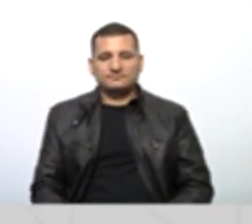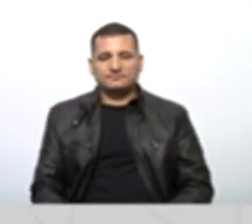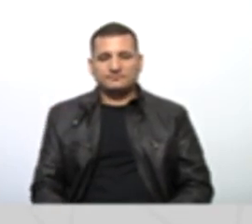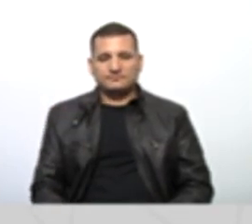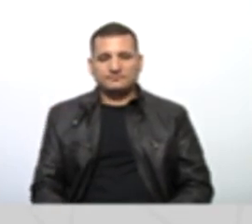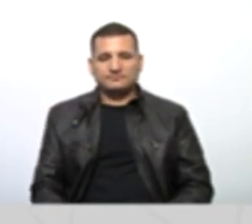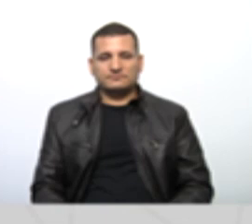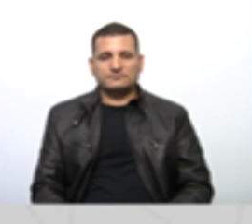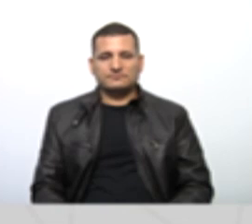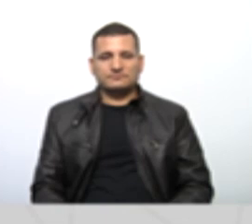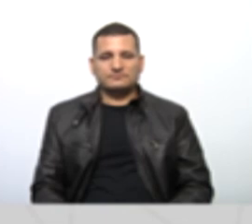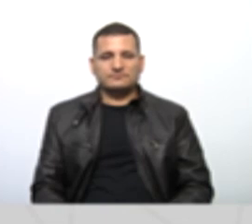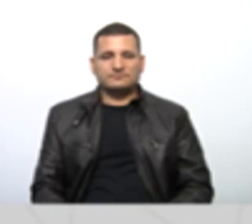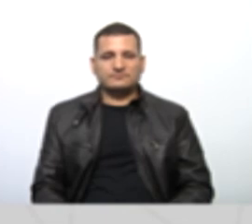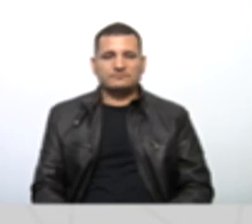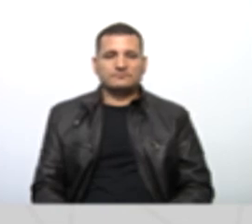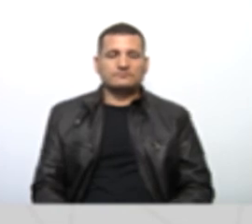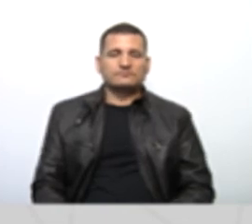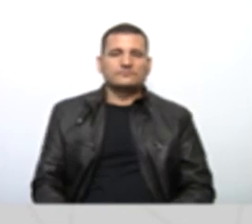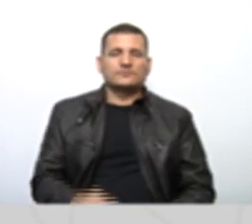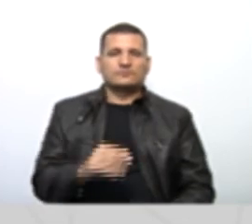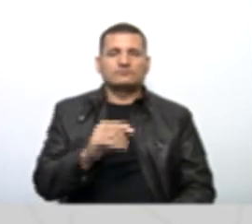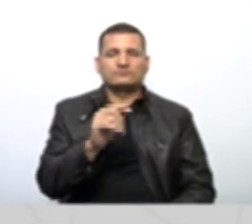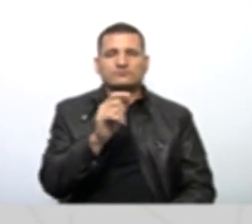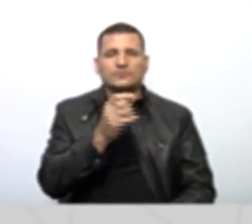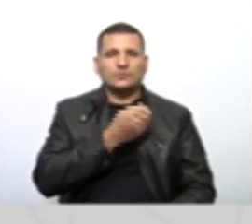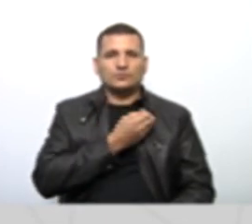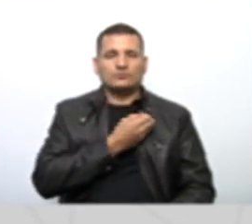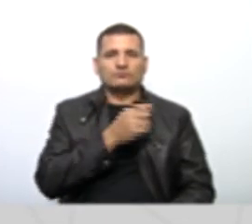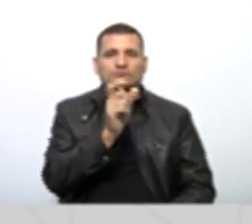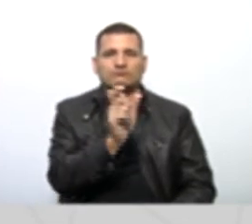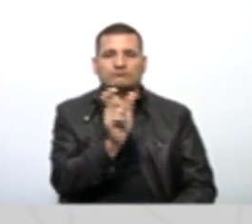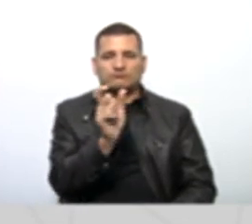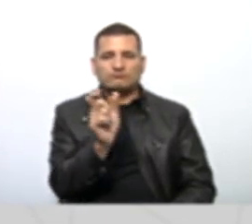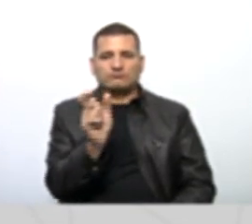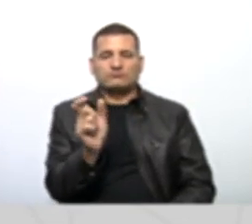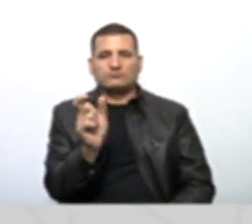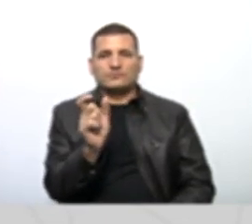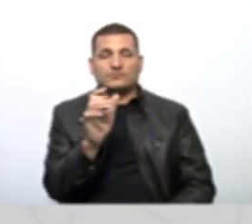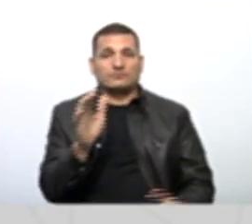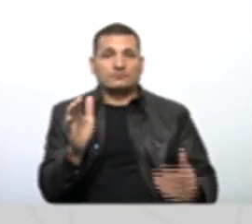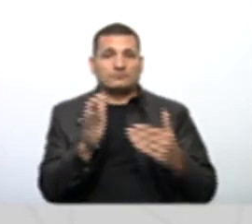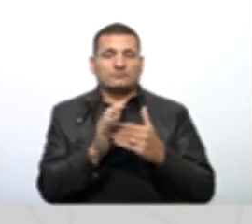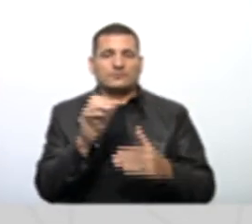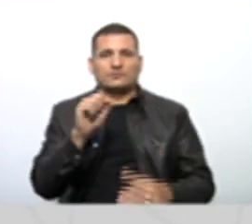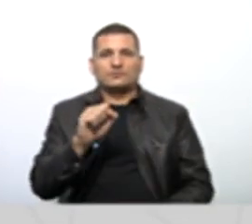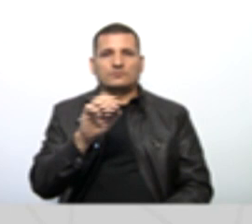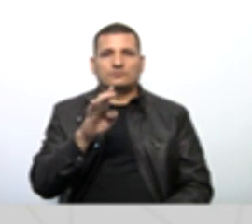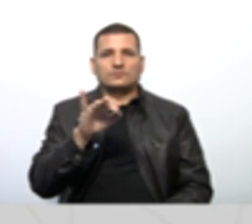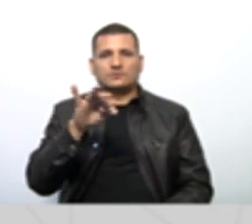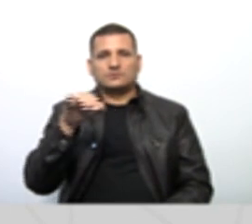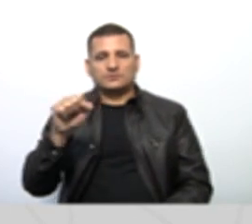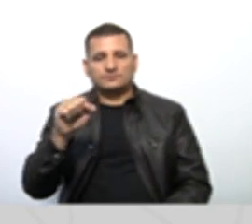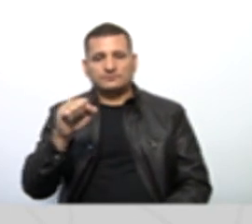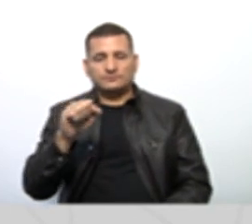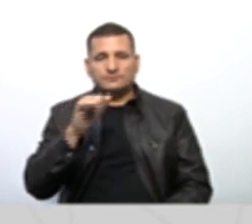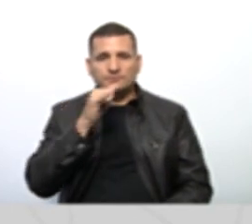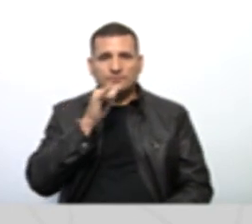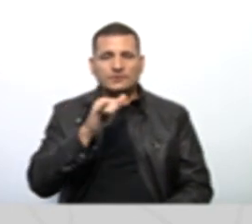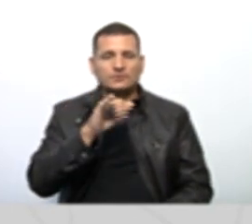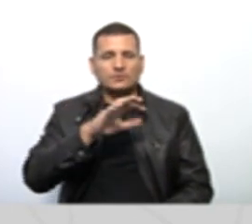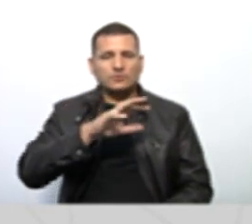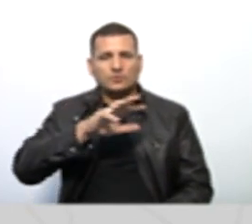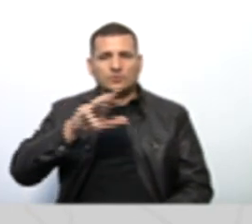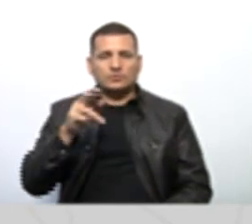cada conjunto aqui são ou até 8 bits quando nós utilizamos todos os